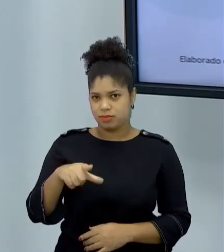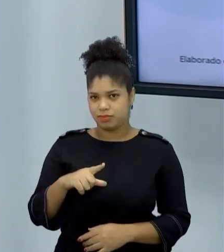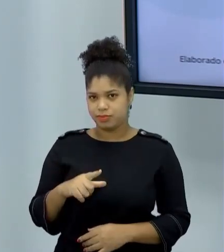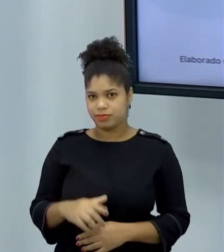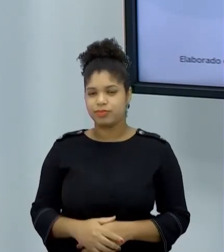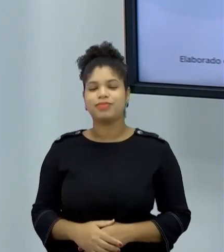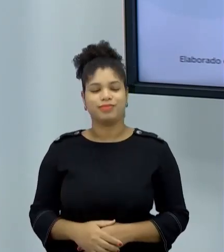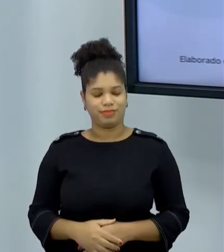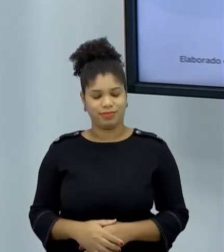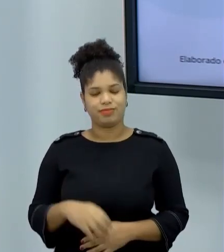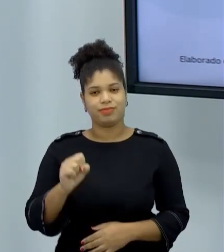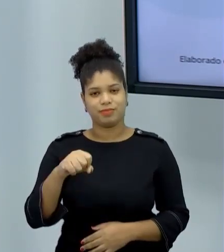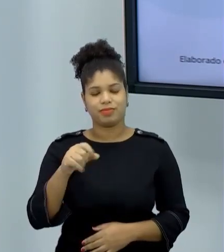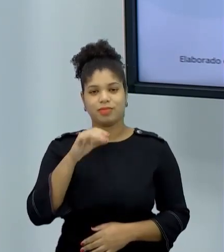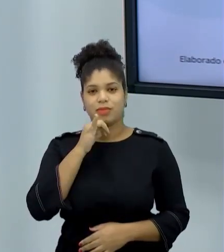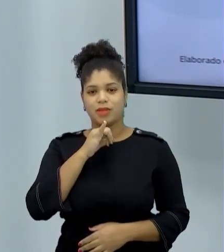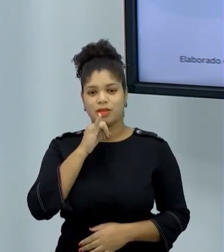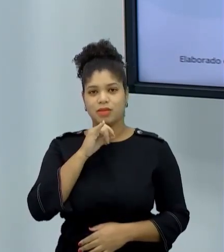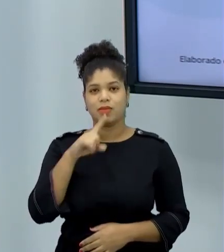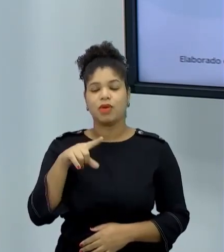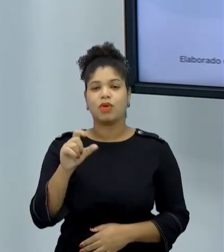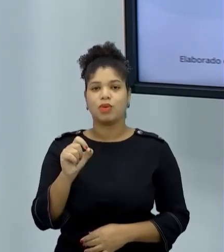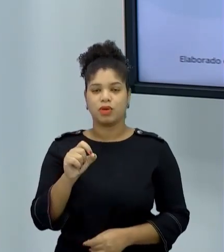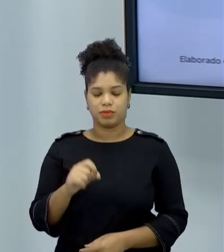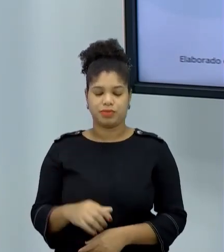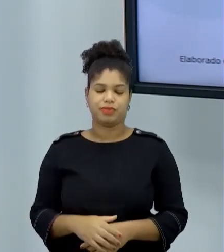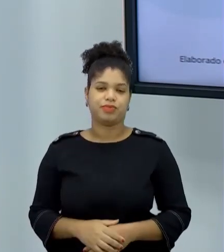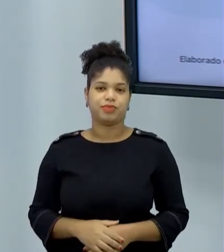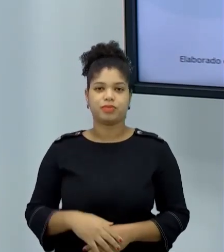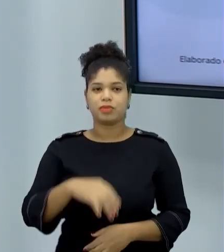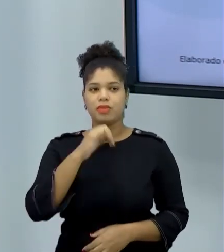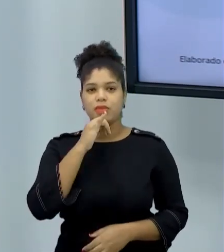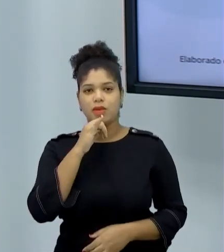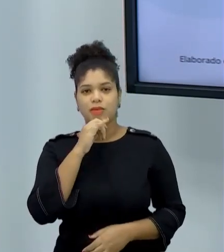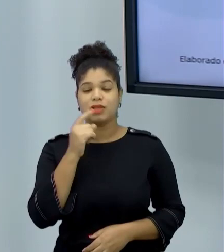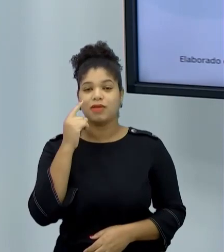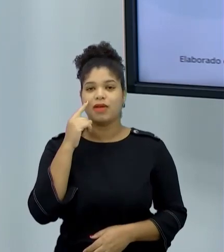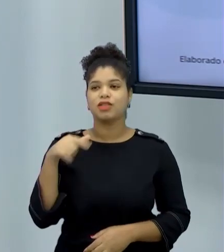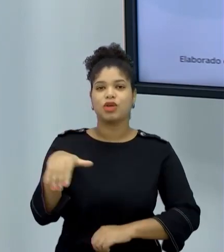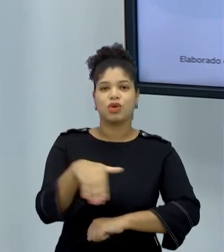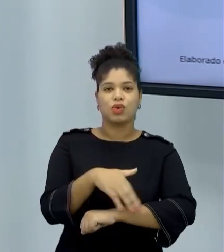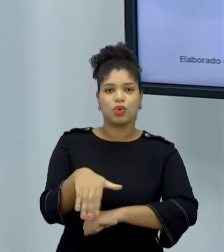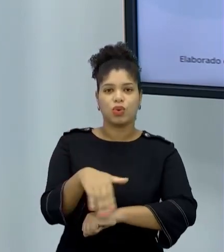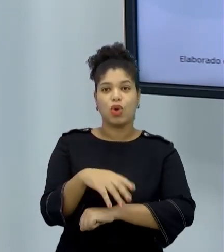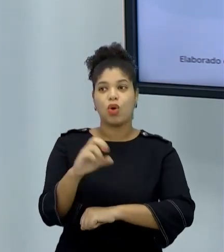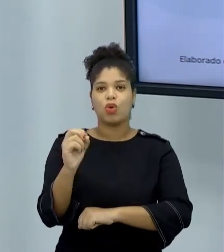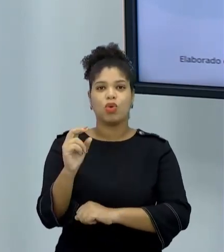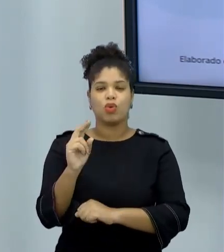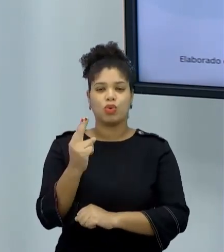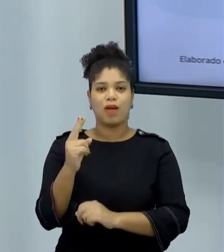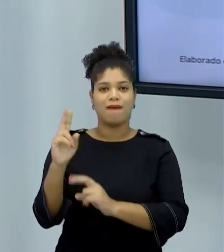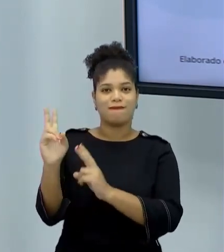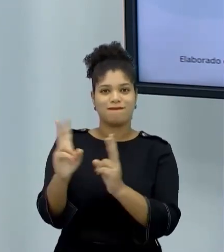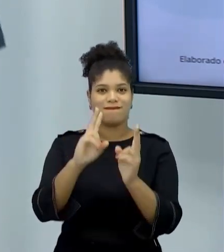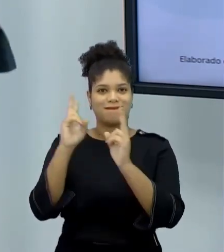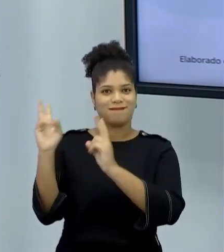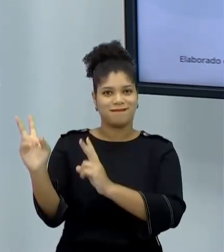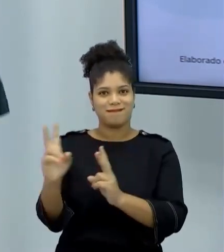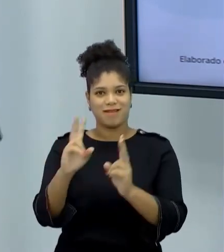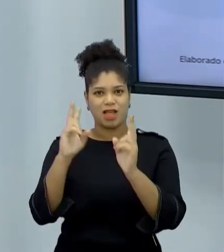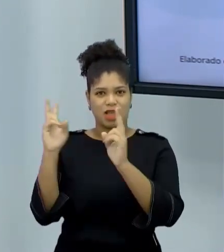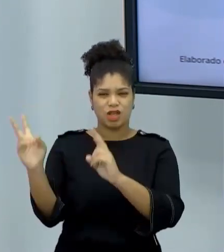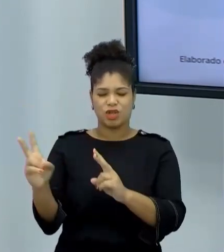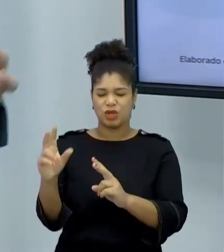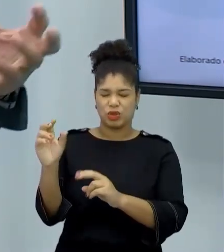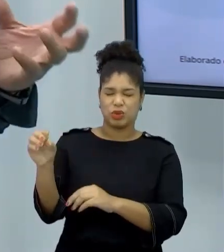Tem. Um exemplo disso é quando você está passando por uma rua ou quando dá uma ventania num lugar onde tem muita